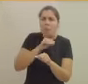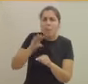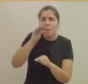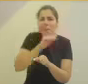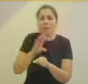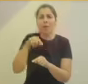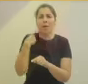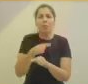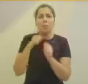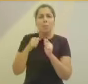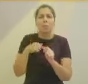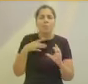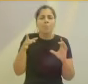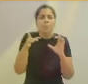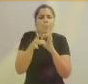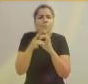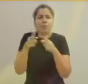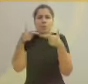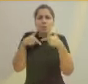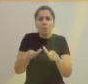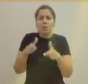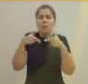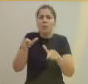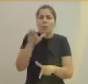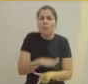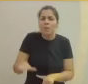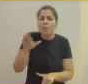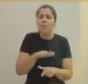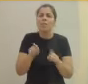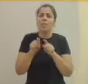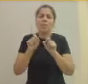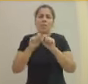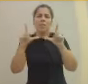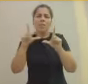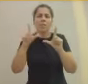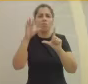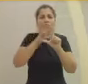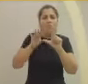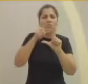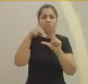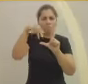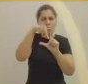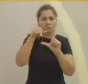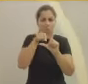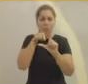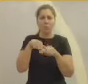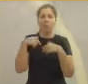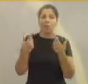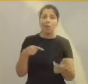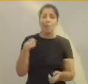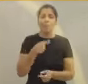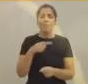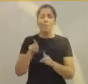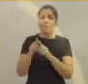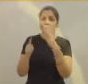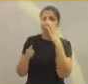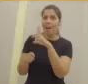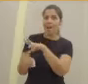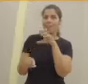um monitor e um sistema de alto-falantes para que a gente possa emitir videozinhos e vídeos